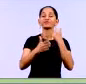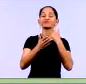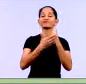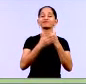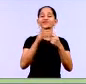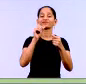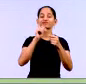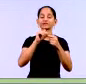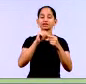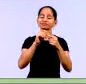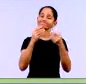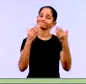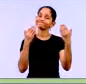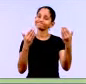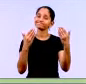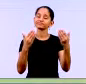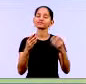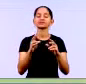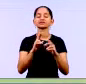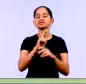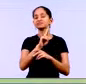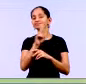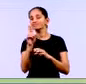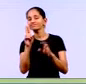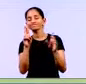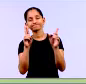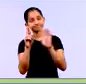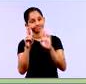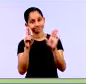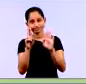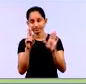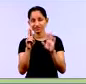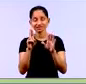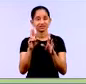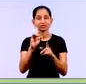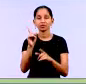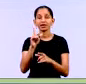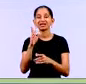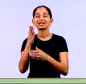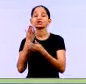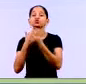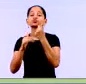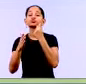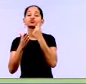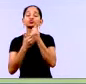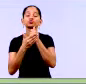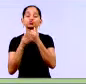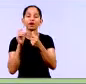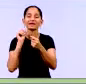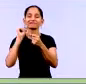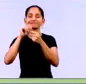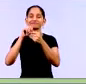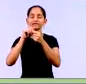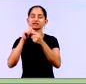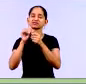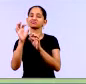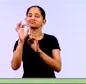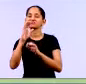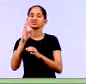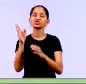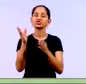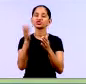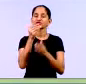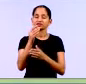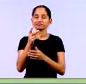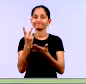está equivocada, está errado aqui, tá, gente? Não é quantidade total a produzir. Corrijam aí para mim